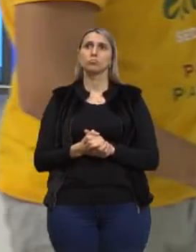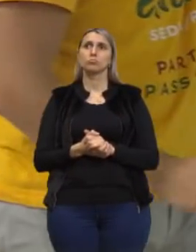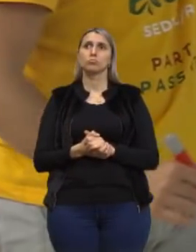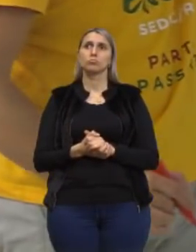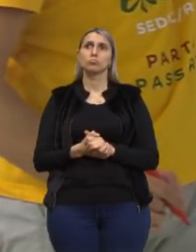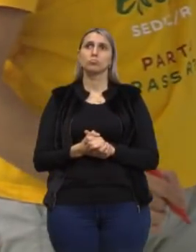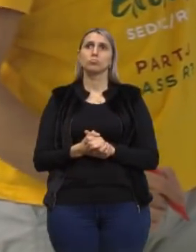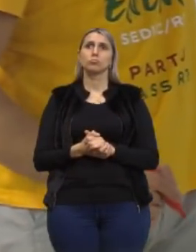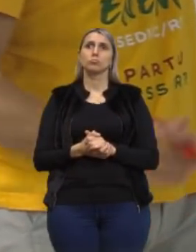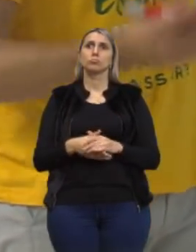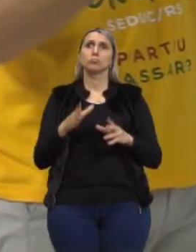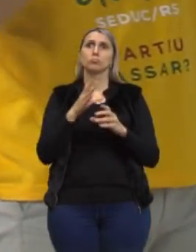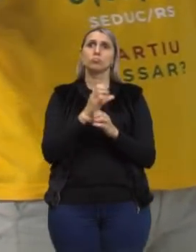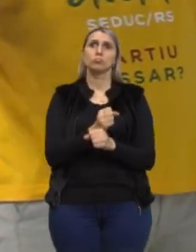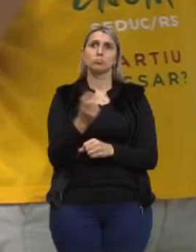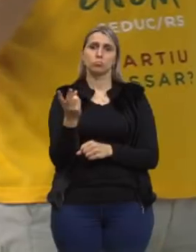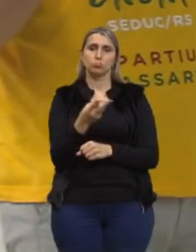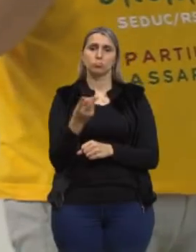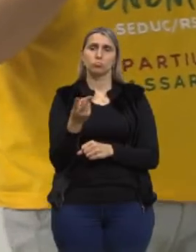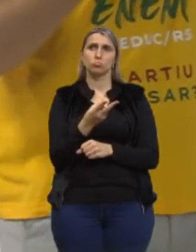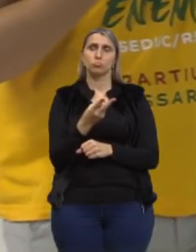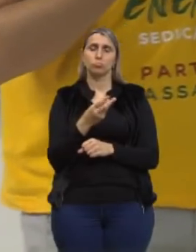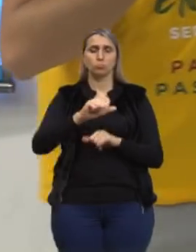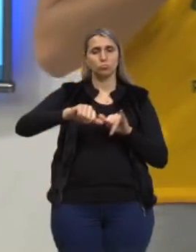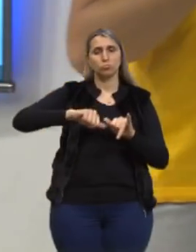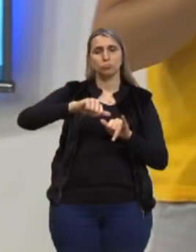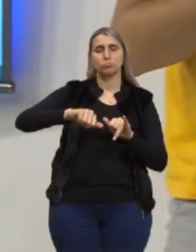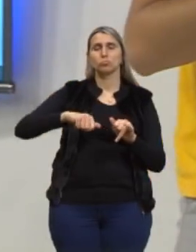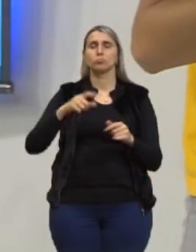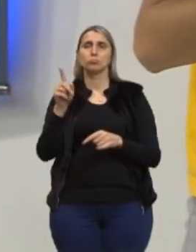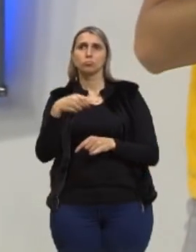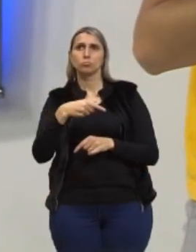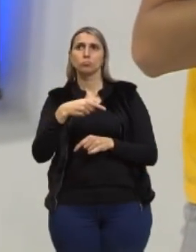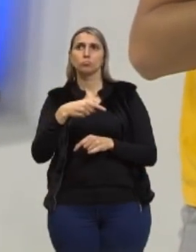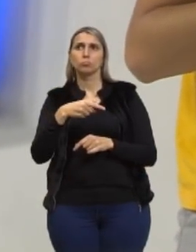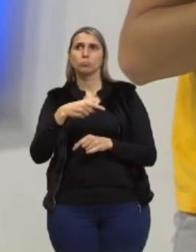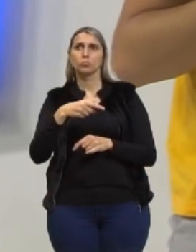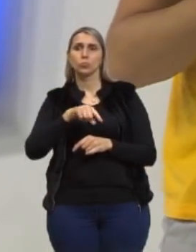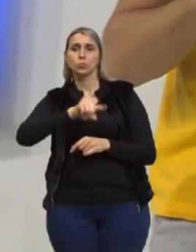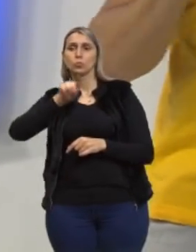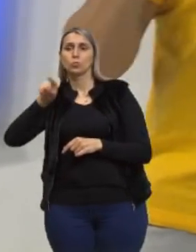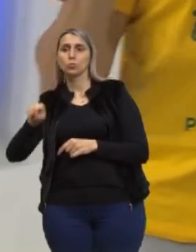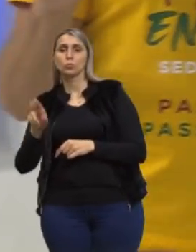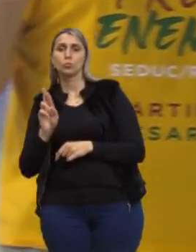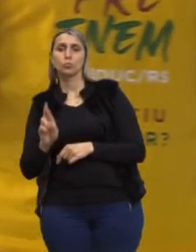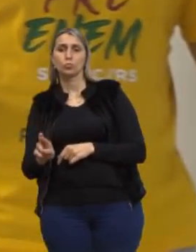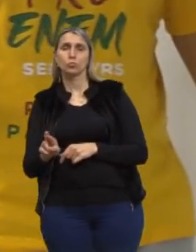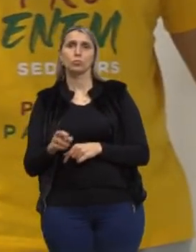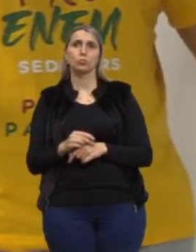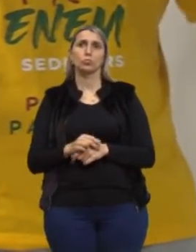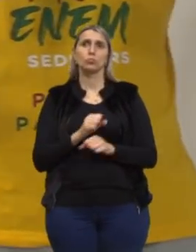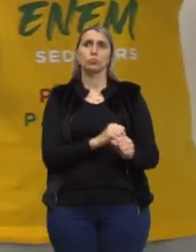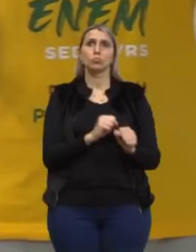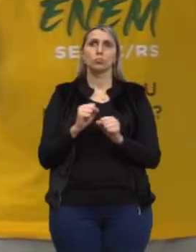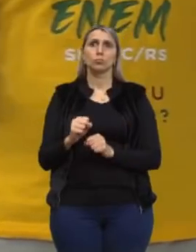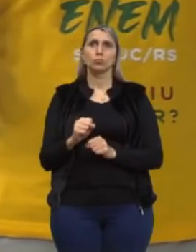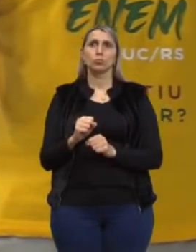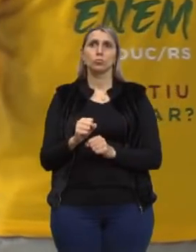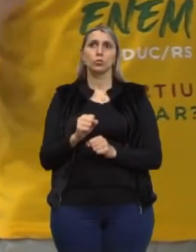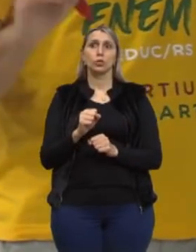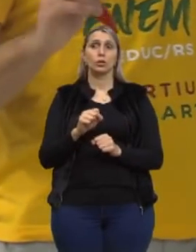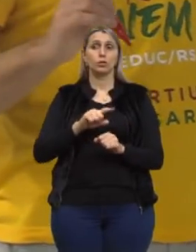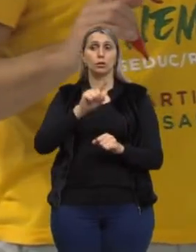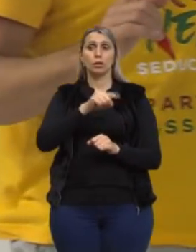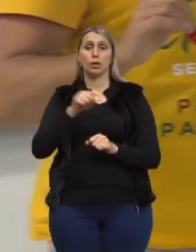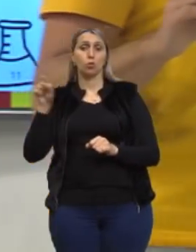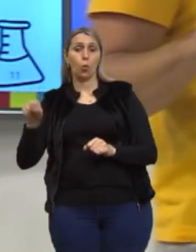eu somo esses dois que estão no lados que a gente se posso cortar como que tiver do lado os produtos eu só posso cortar em